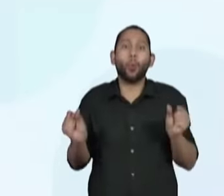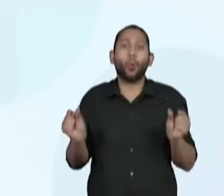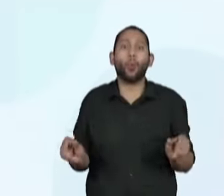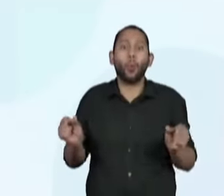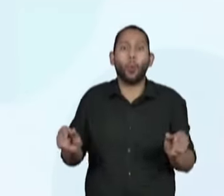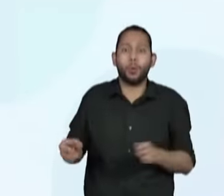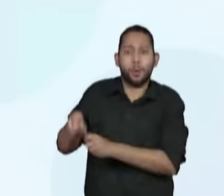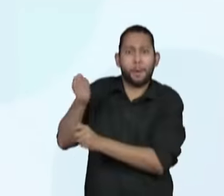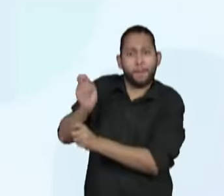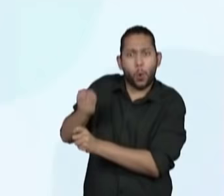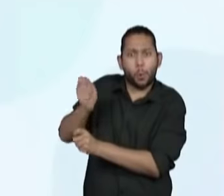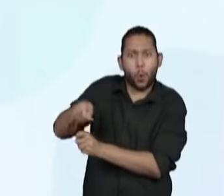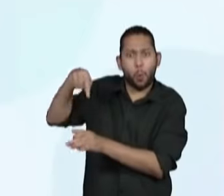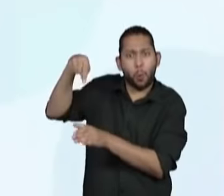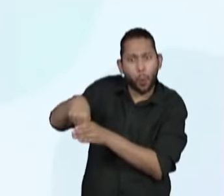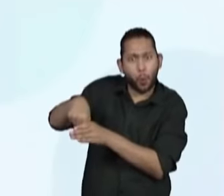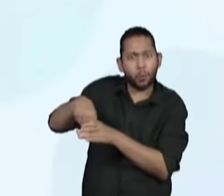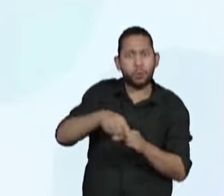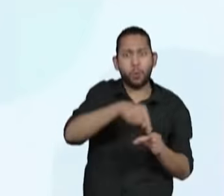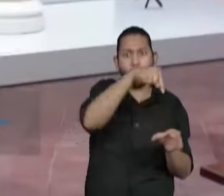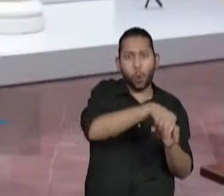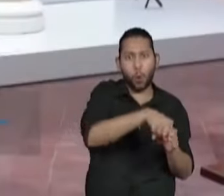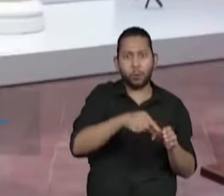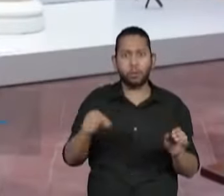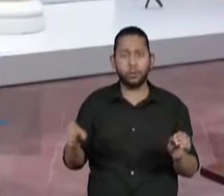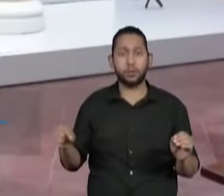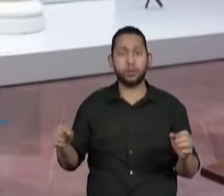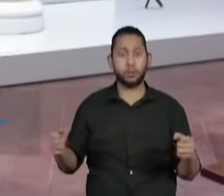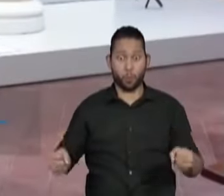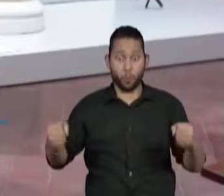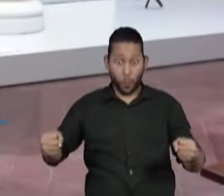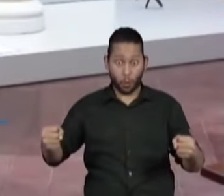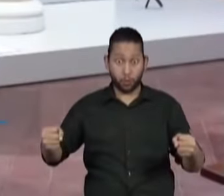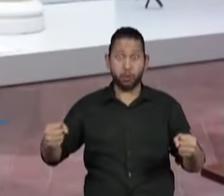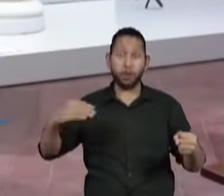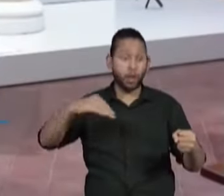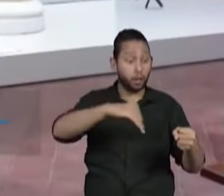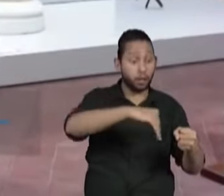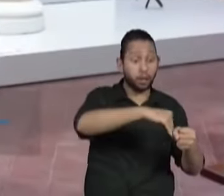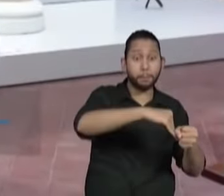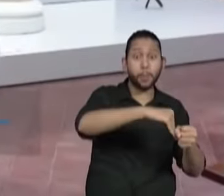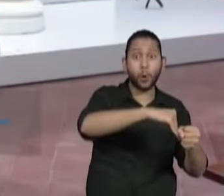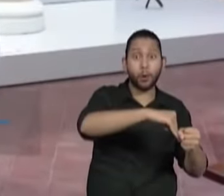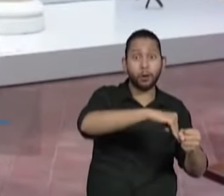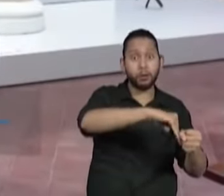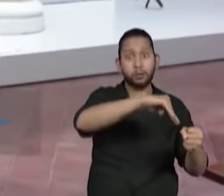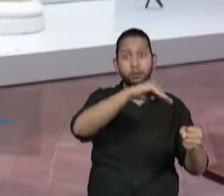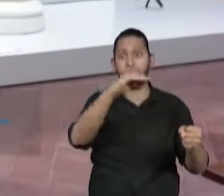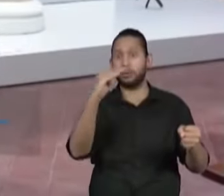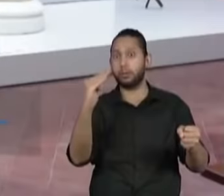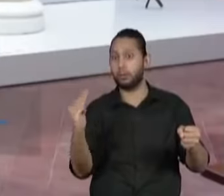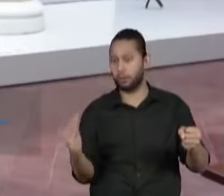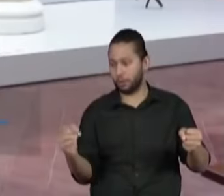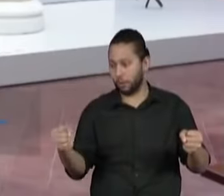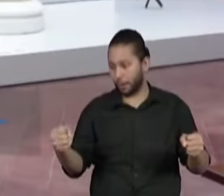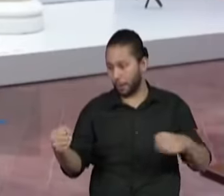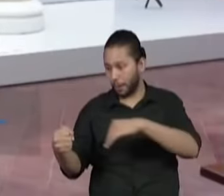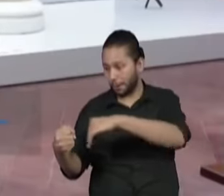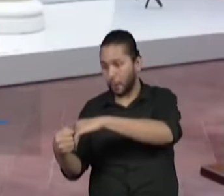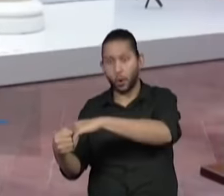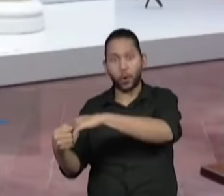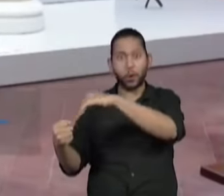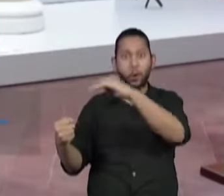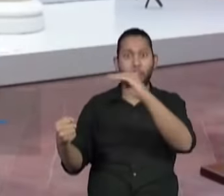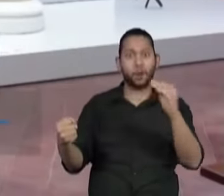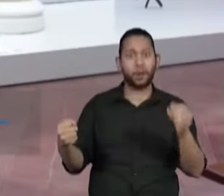de sustentação sobre esse arco, tá? Ele não vai direto no resto do chão, né? E muito menos, né, tem arcos aí que os